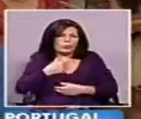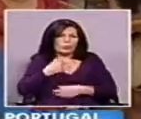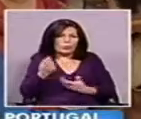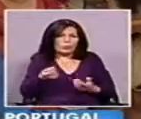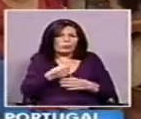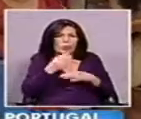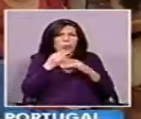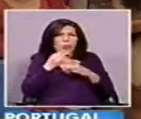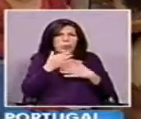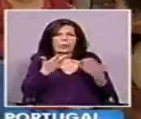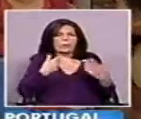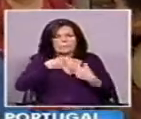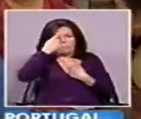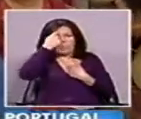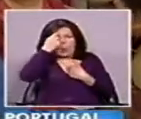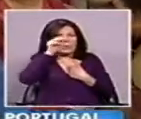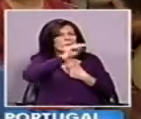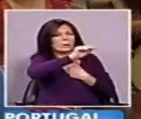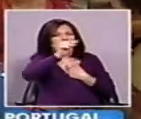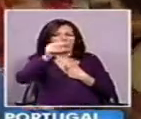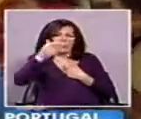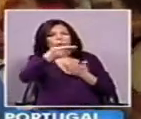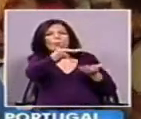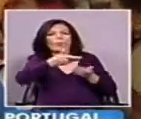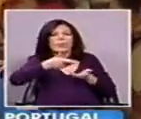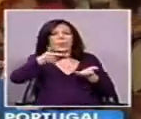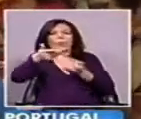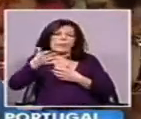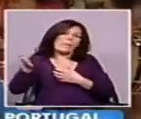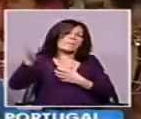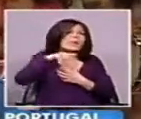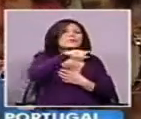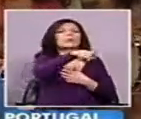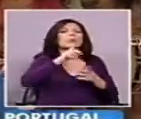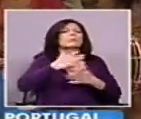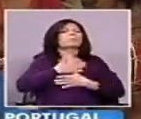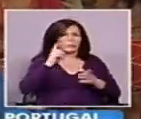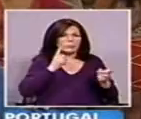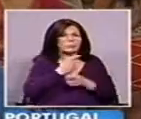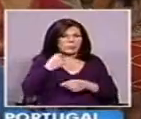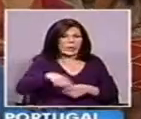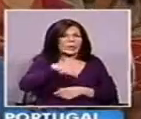toca. Convidamos mais outras orquestras,